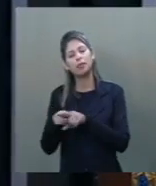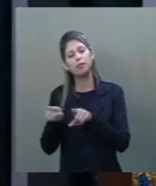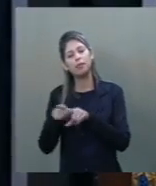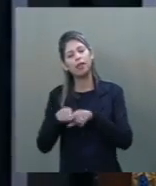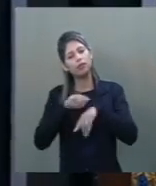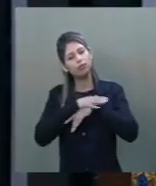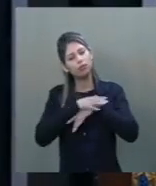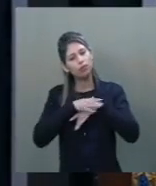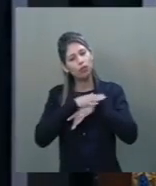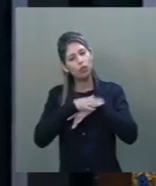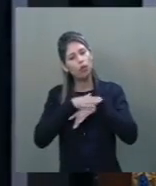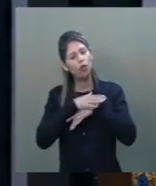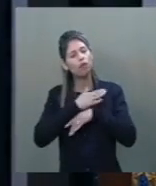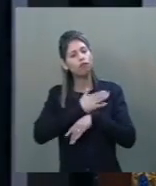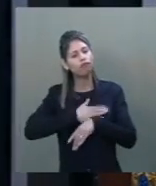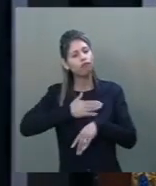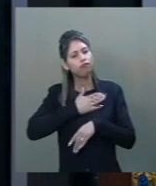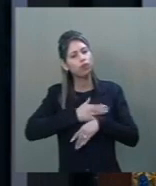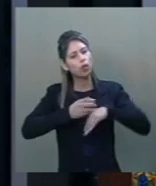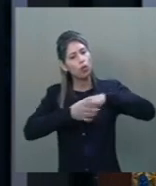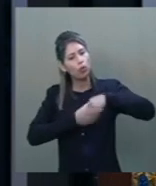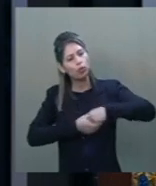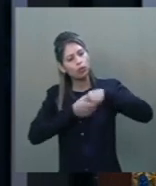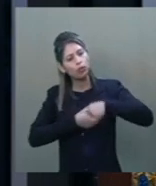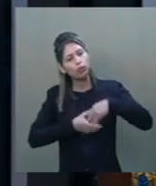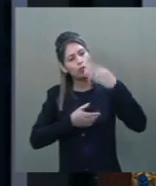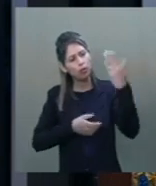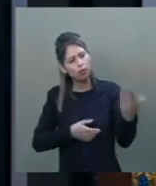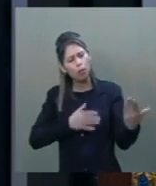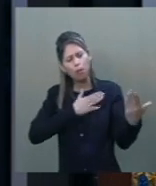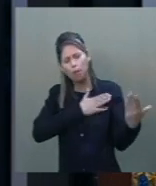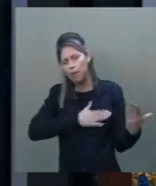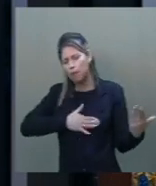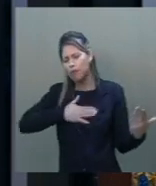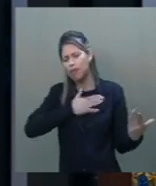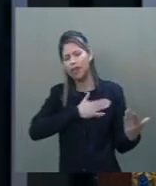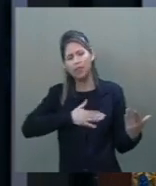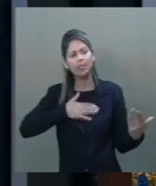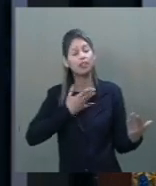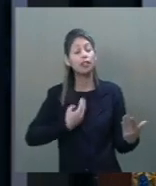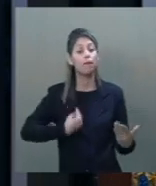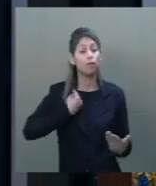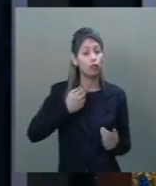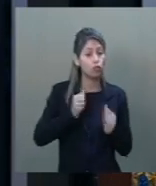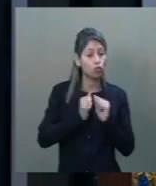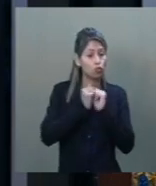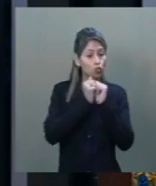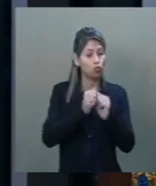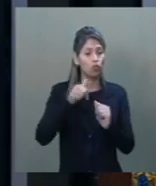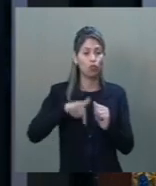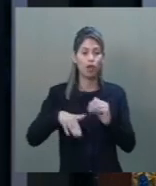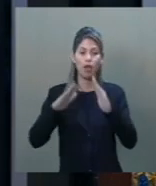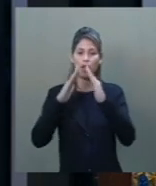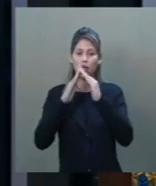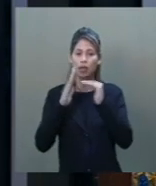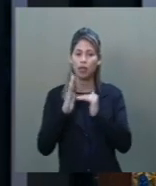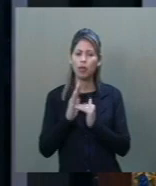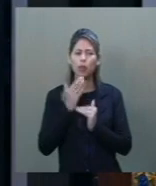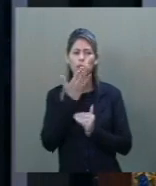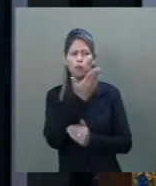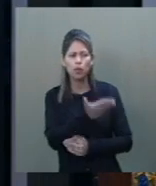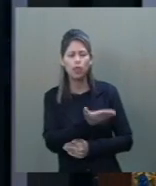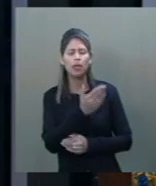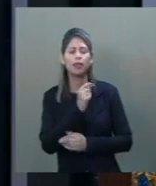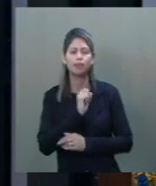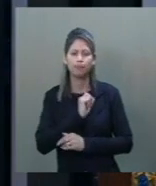um prazer e uma alegria conhecê-lo, conviver com você no Senado Federal, e você pode ter